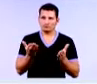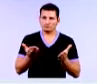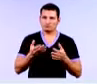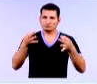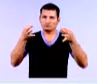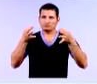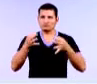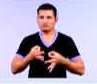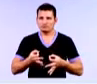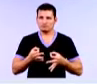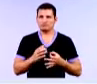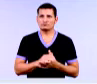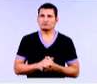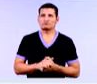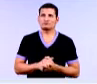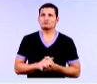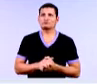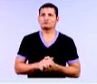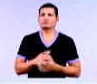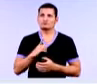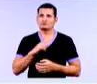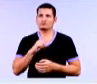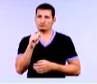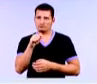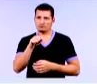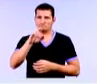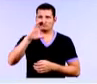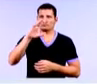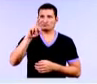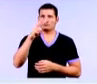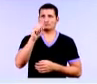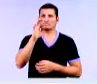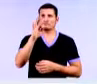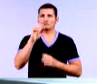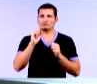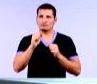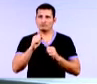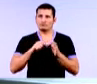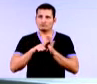No mais, eu estou disponível aqui no chat para que nós possamos ir conversando.